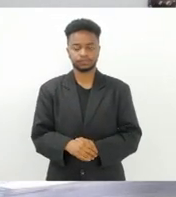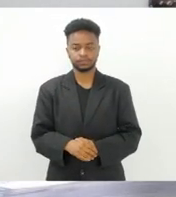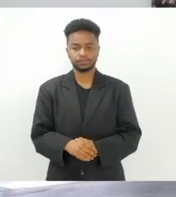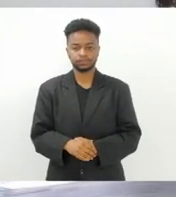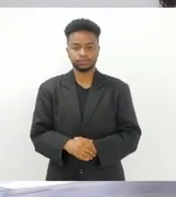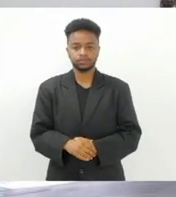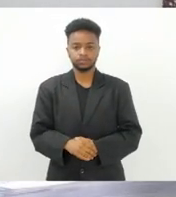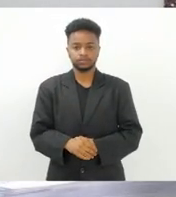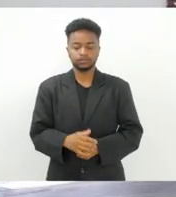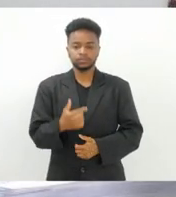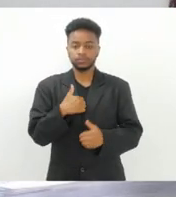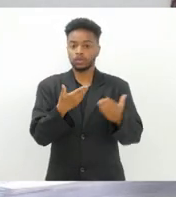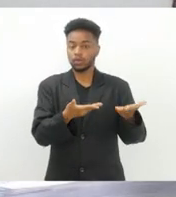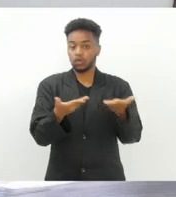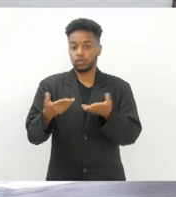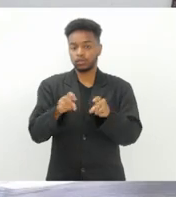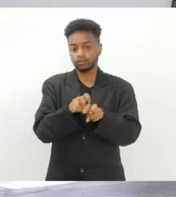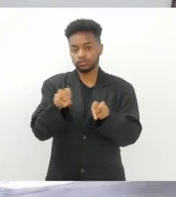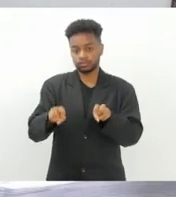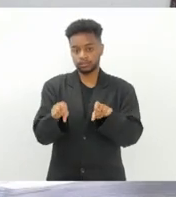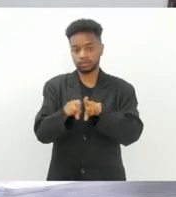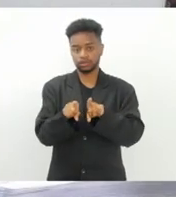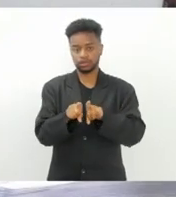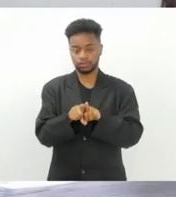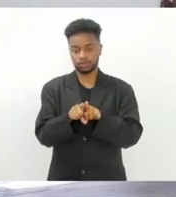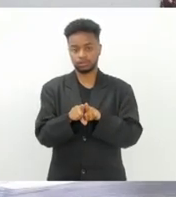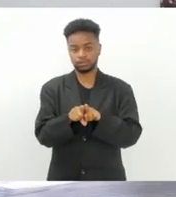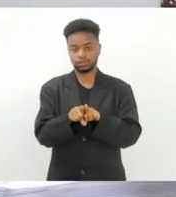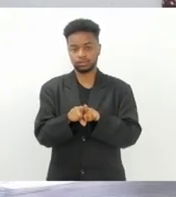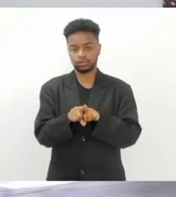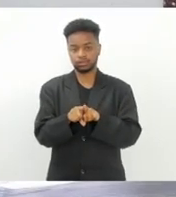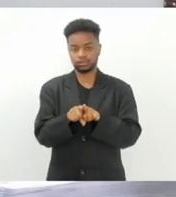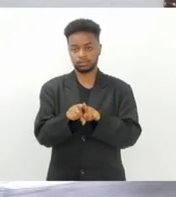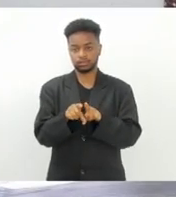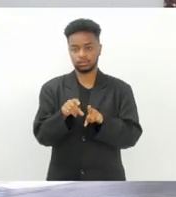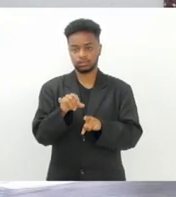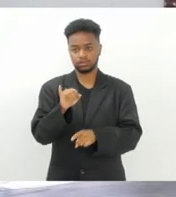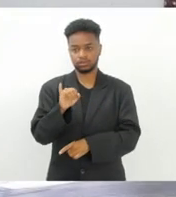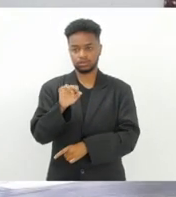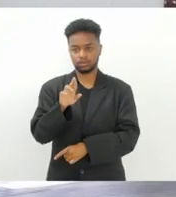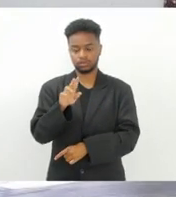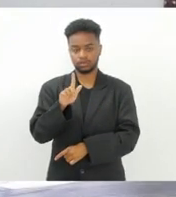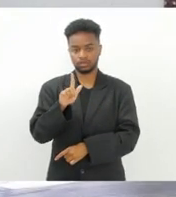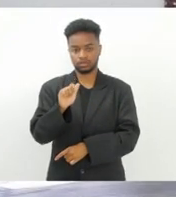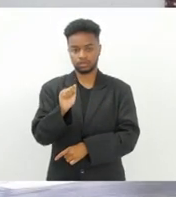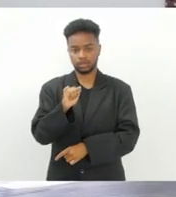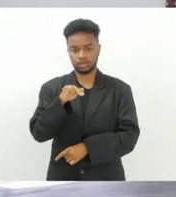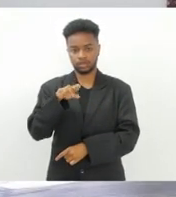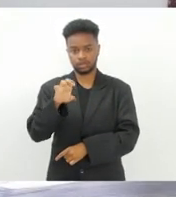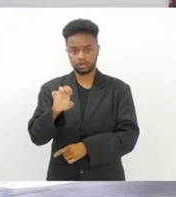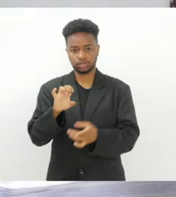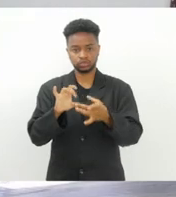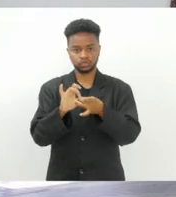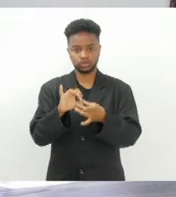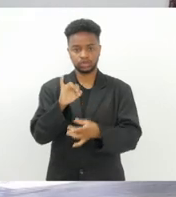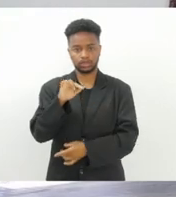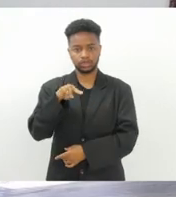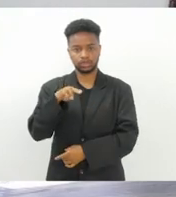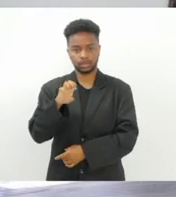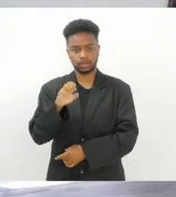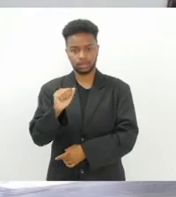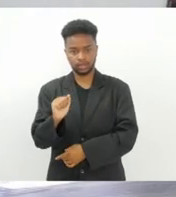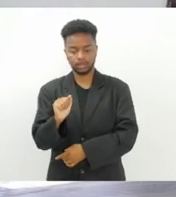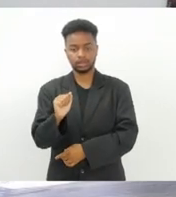Convido para compor a mesa Irlaine Alvarenga, do INEA, Superintendente de